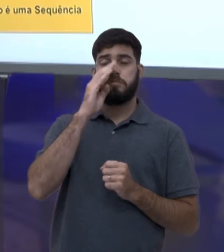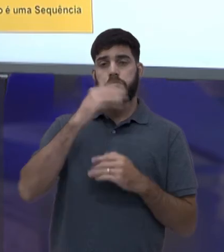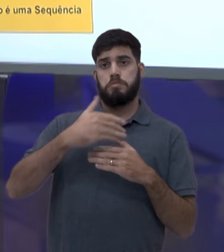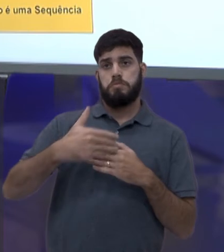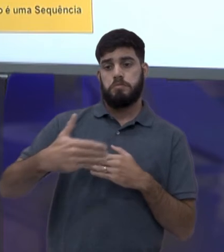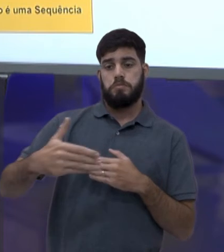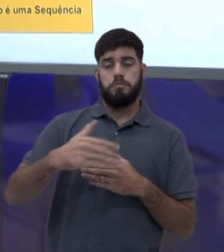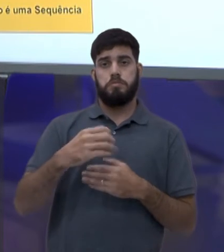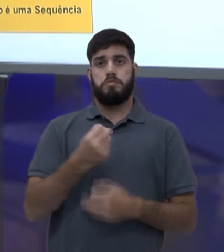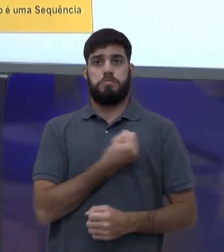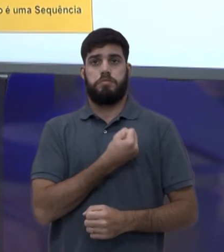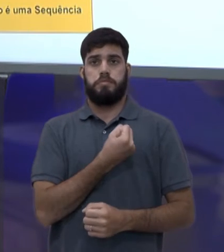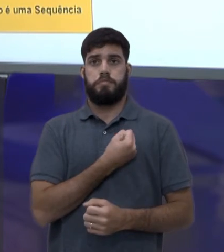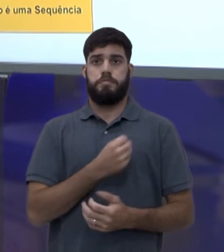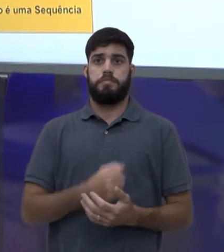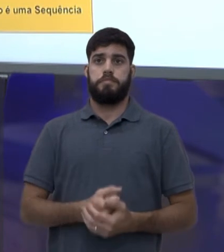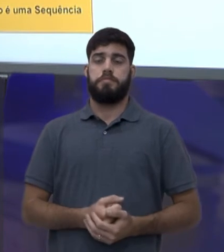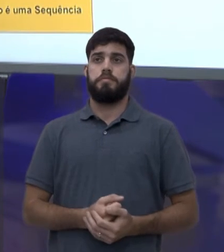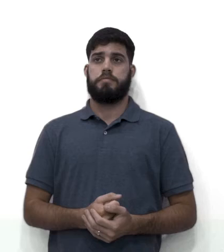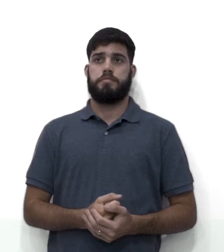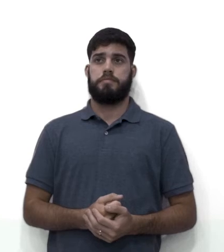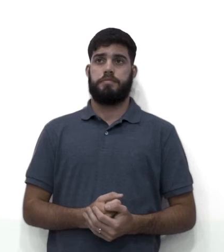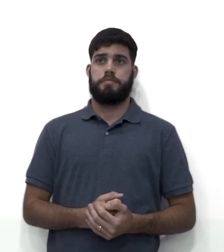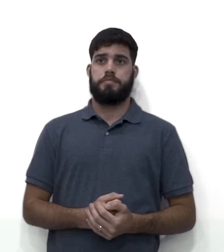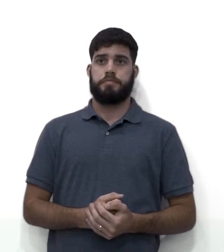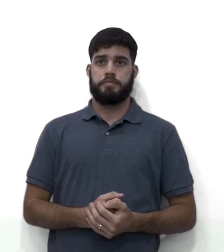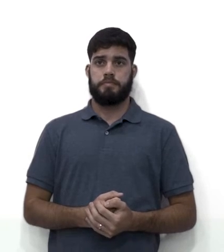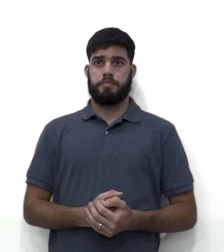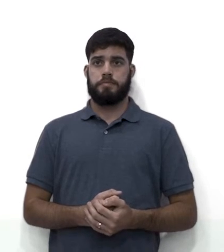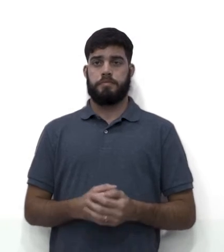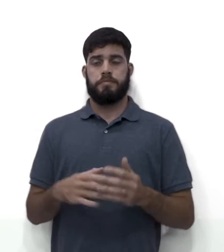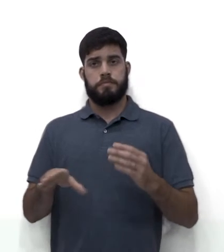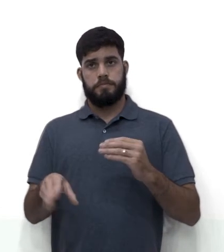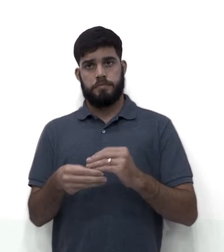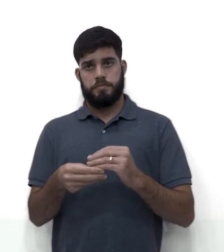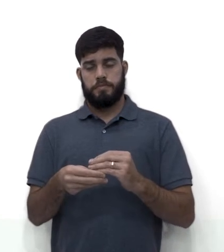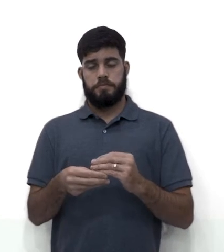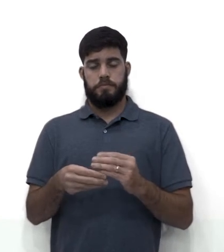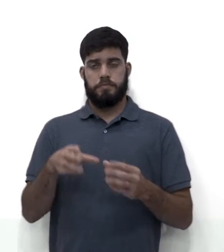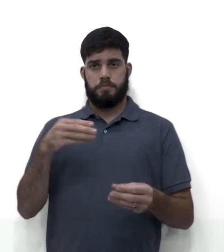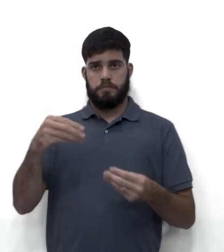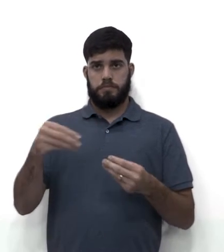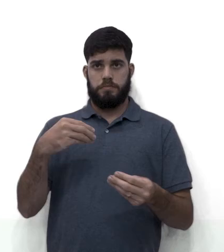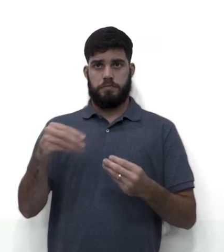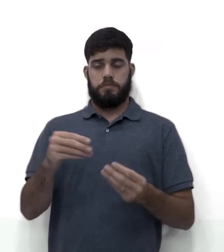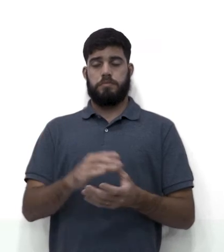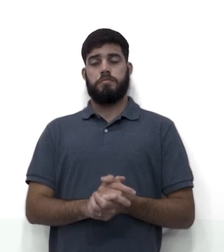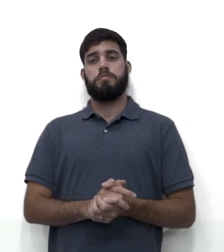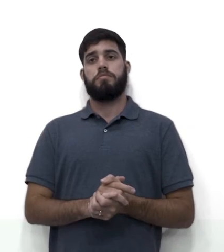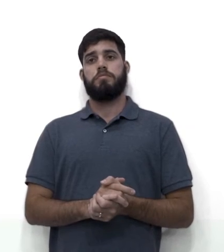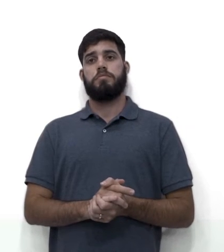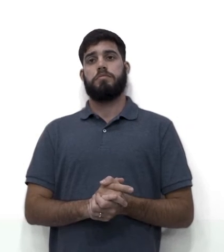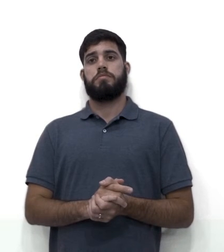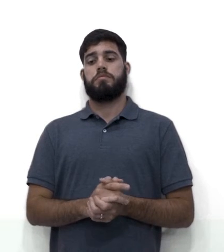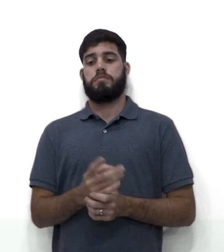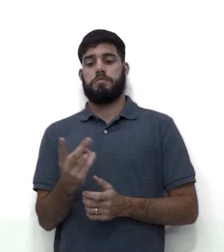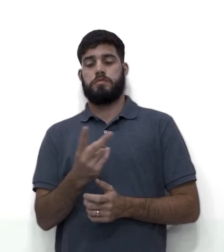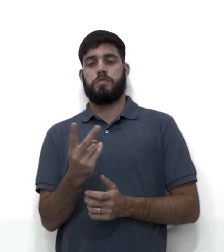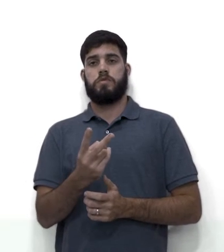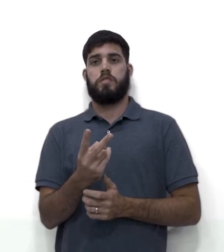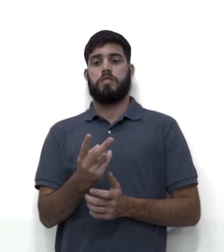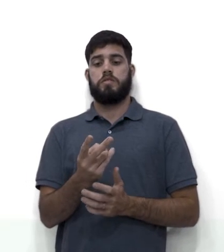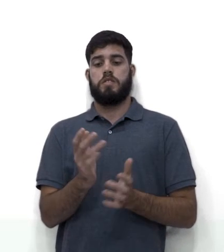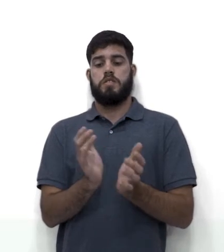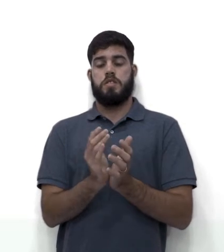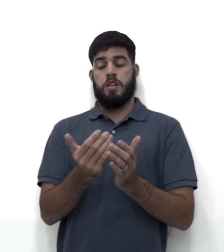numérica e um desses padrões é adicionar o número de bonecos de barro dos dois termos anteriores